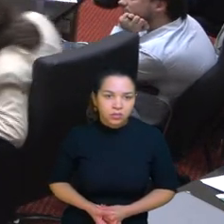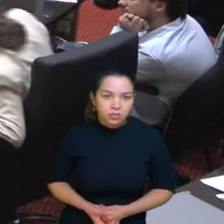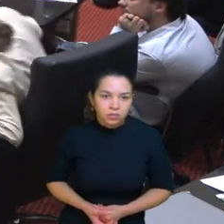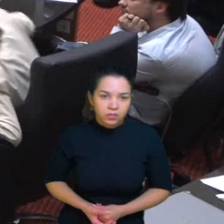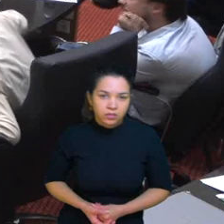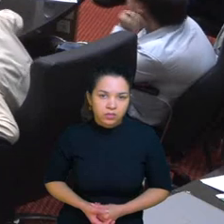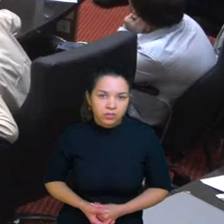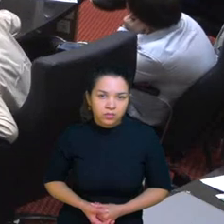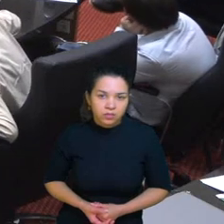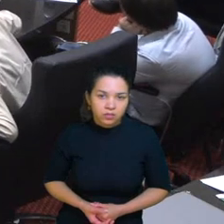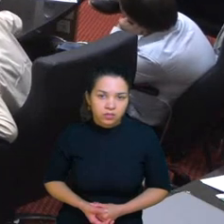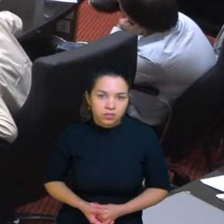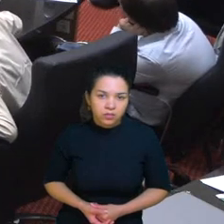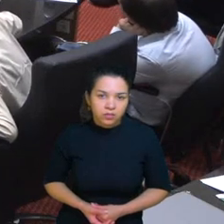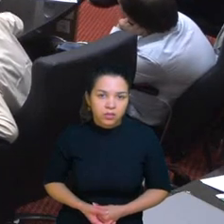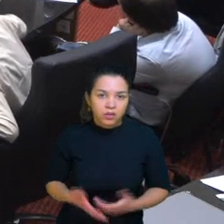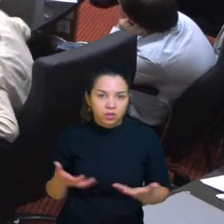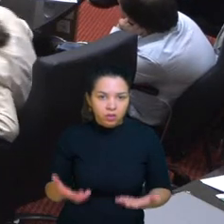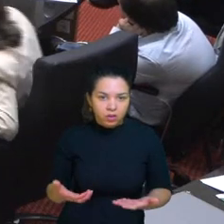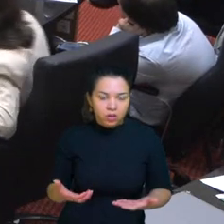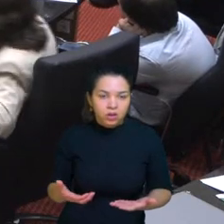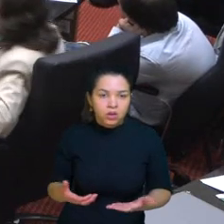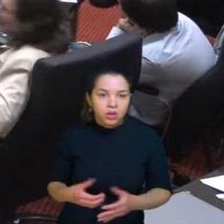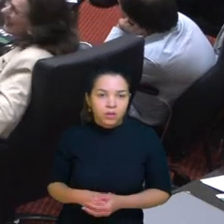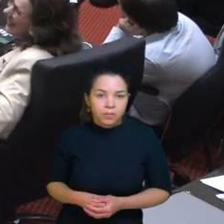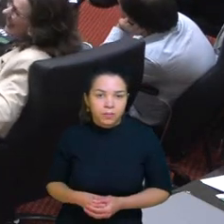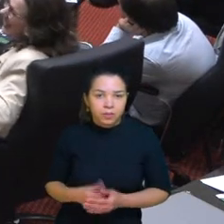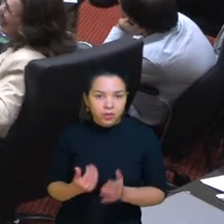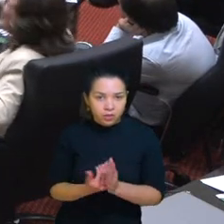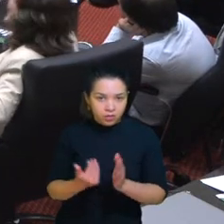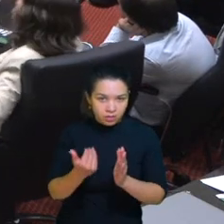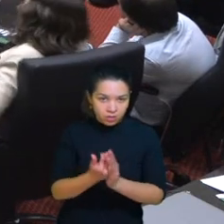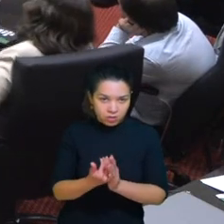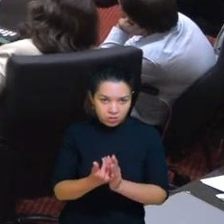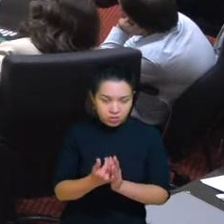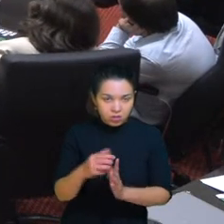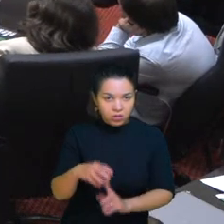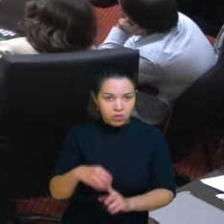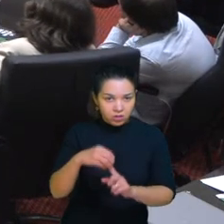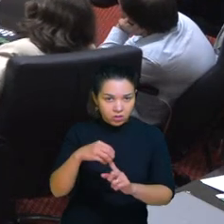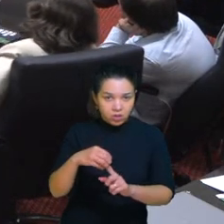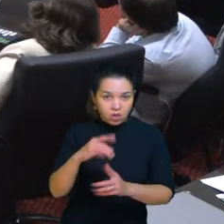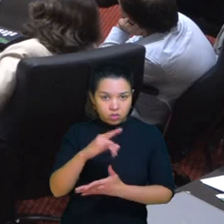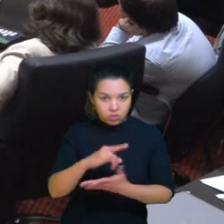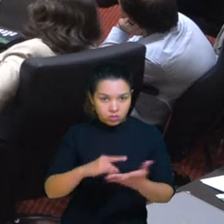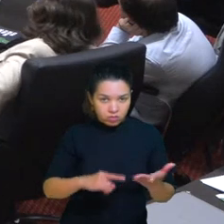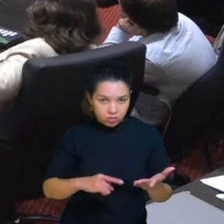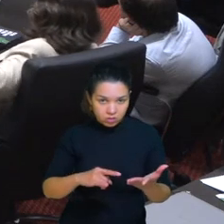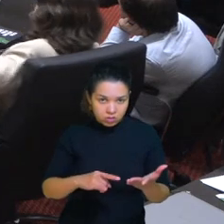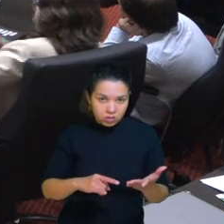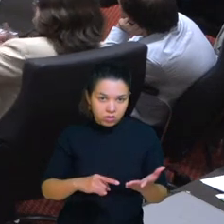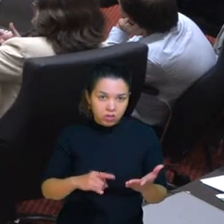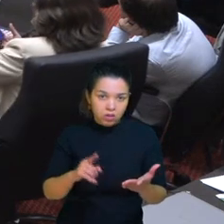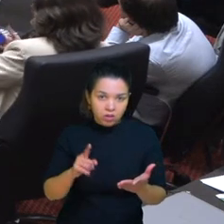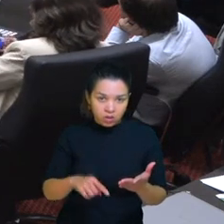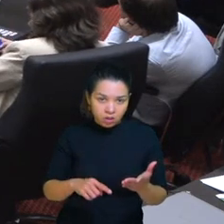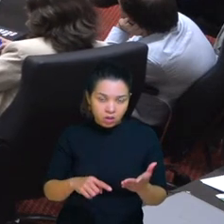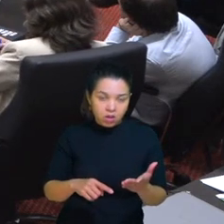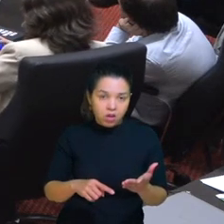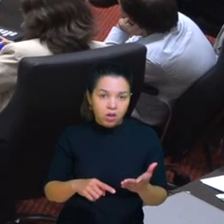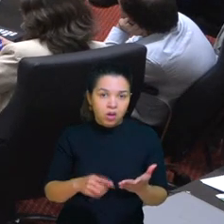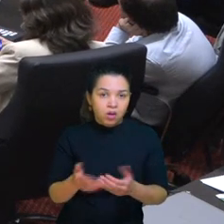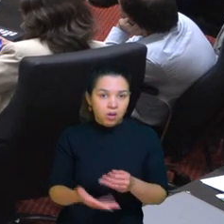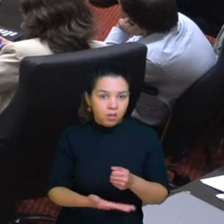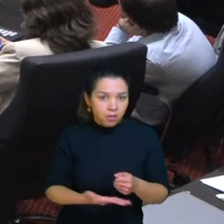Ah eu queria só acentuar uma coisa o documento é um referencial para trabalho da comissão não